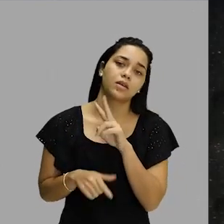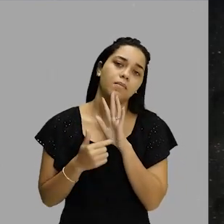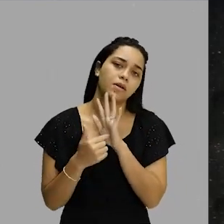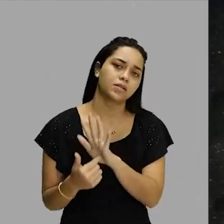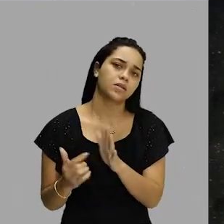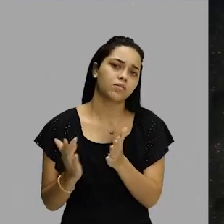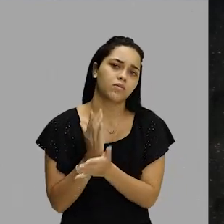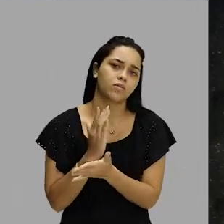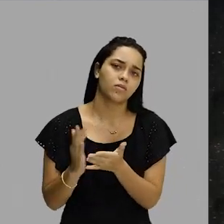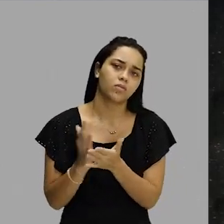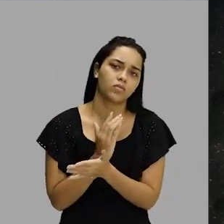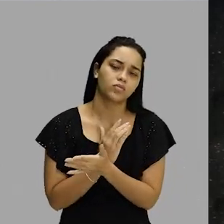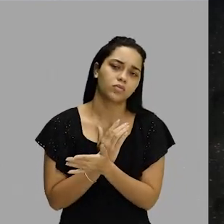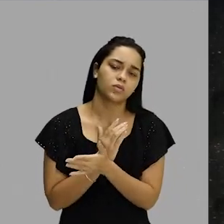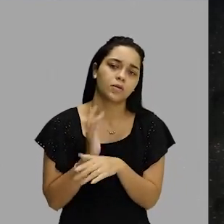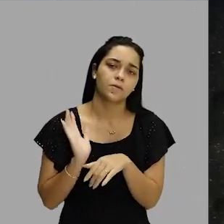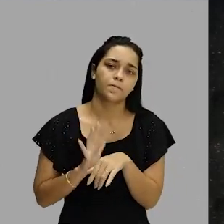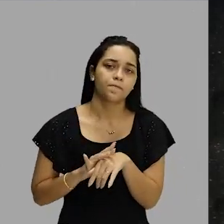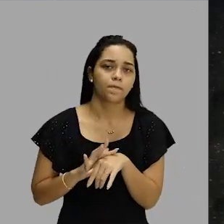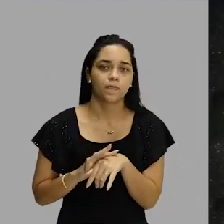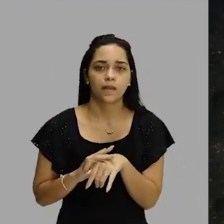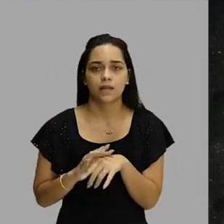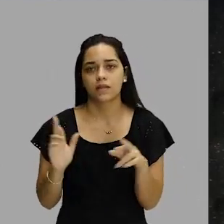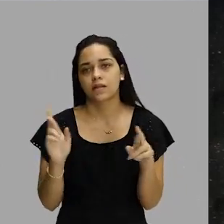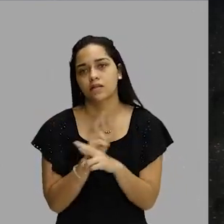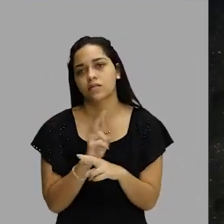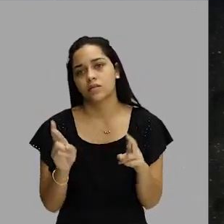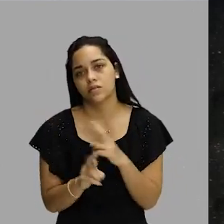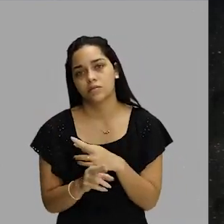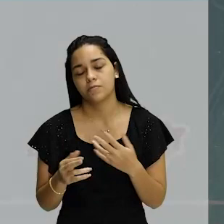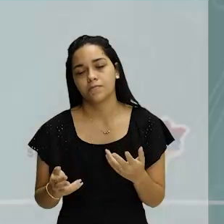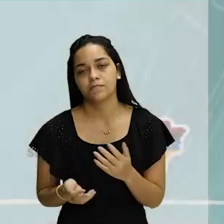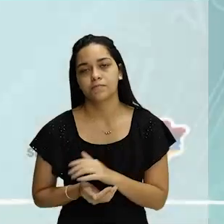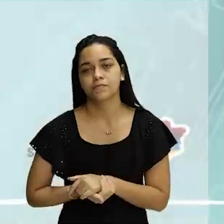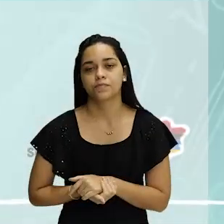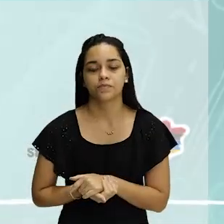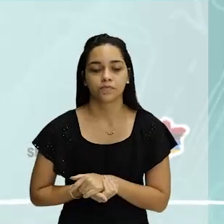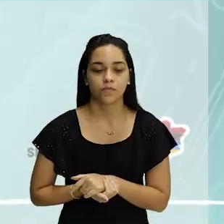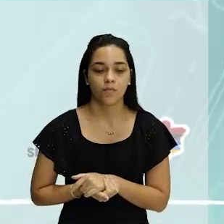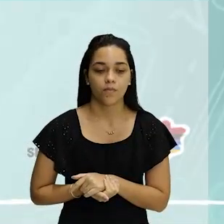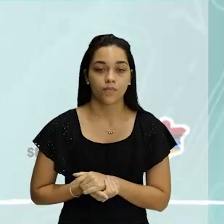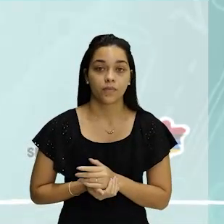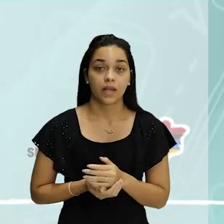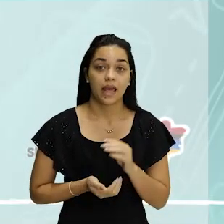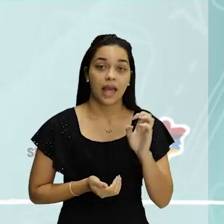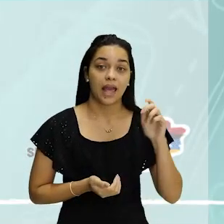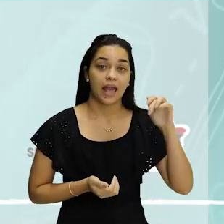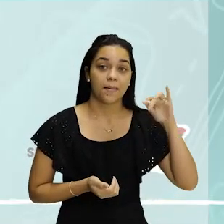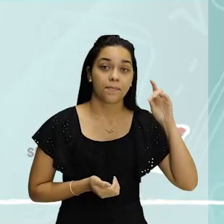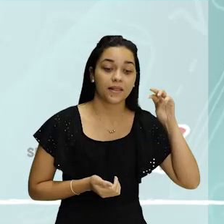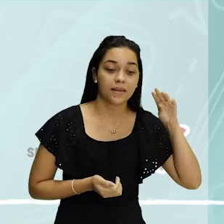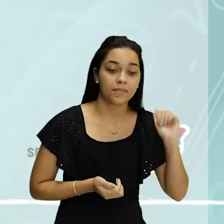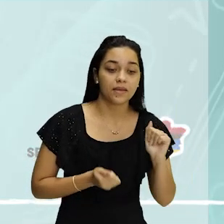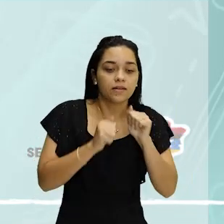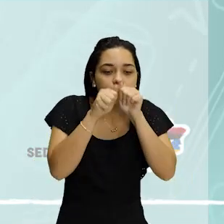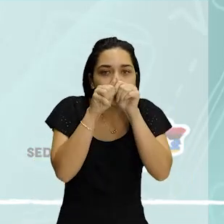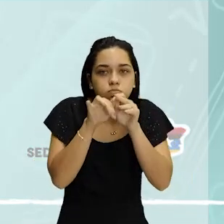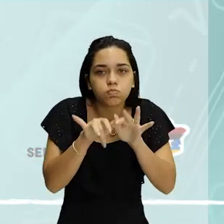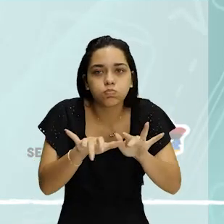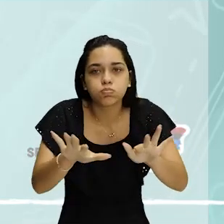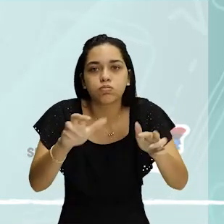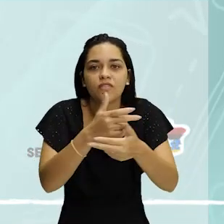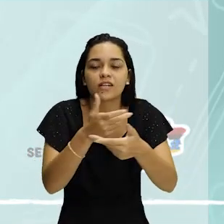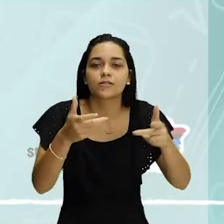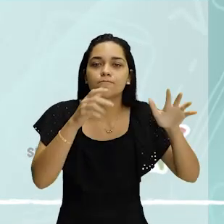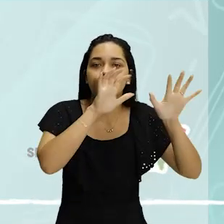com alguns sintomas específicos, né, relacionados a alguma doença. Ok? Agora, epidemia vai ser a ocorrência